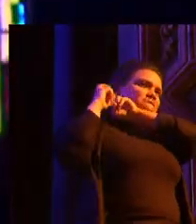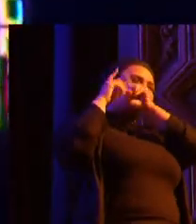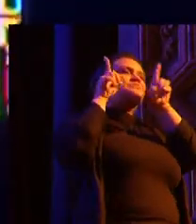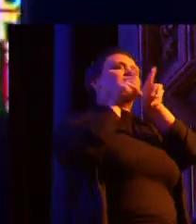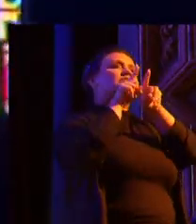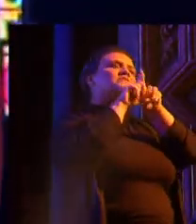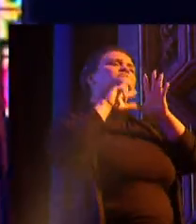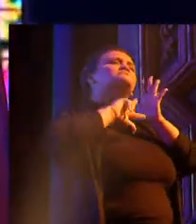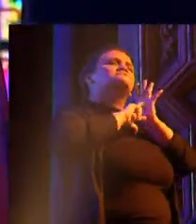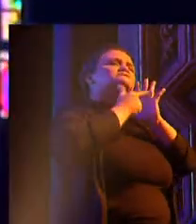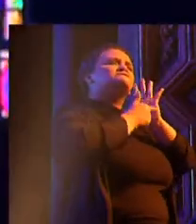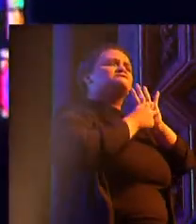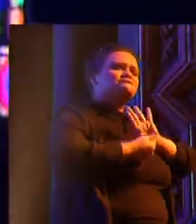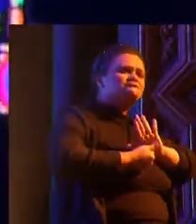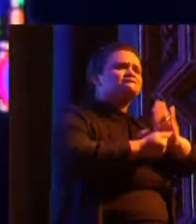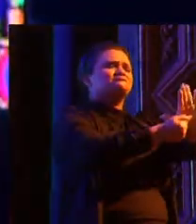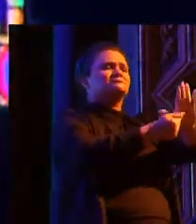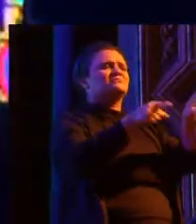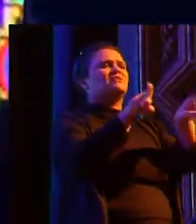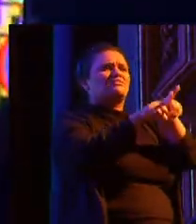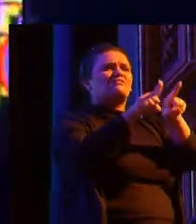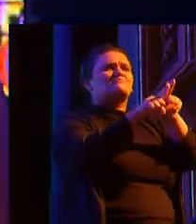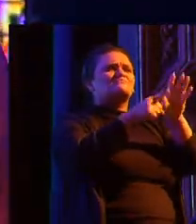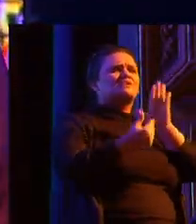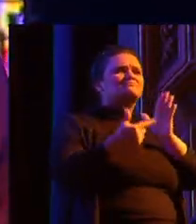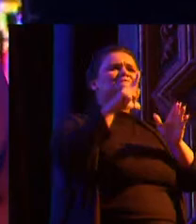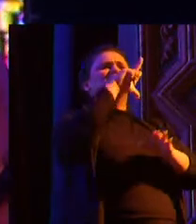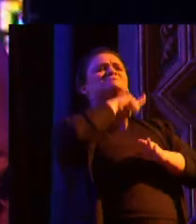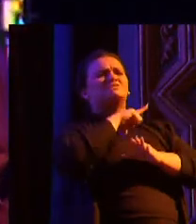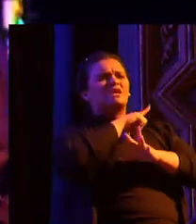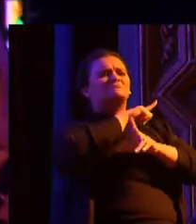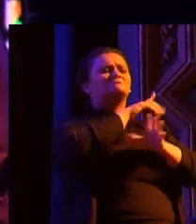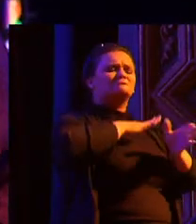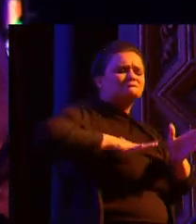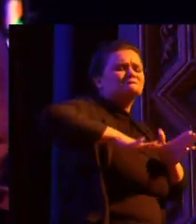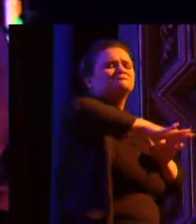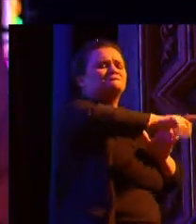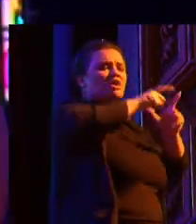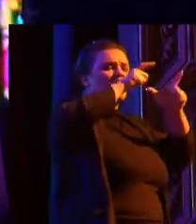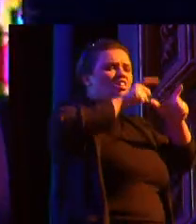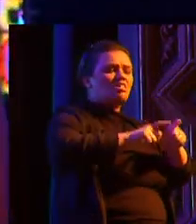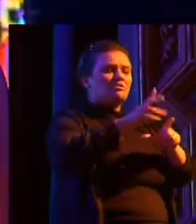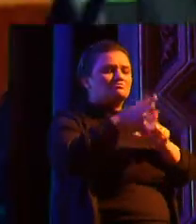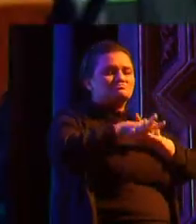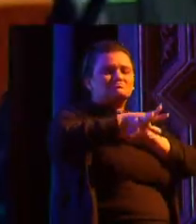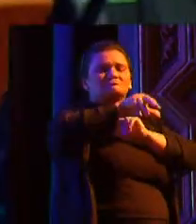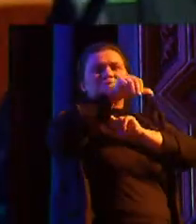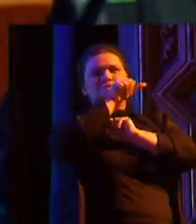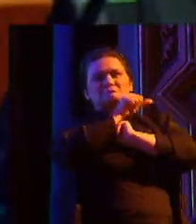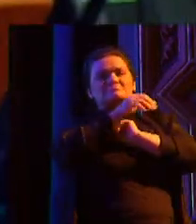de pertencer, de ter o território como inspiração.